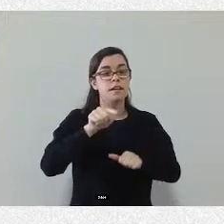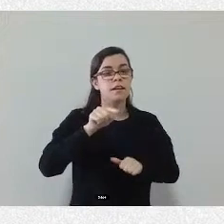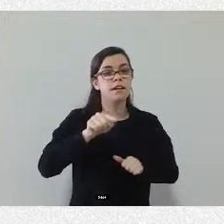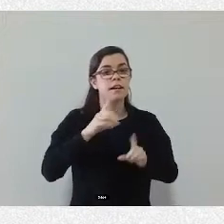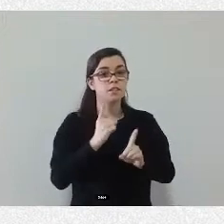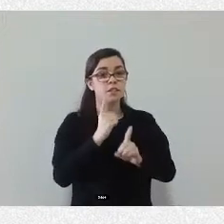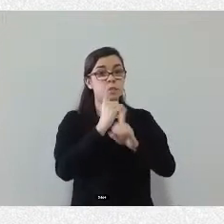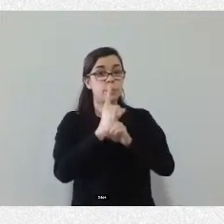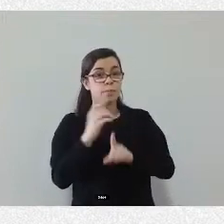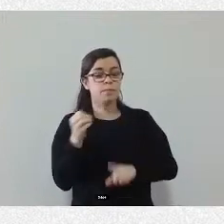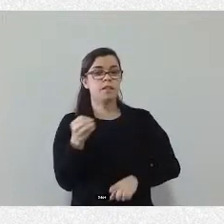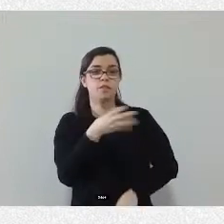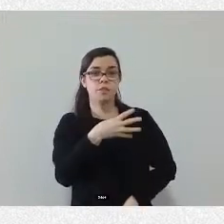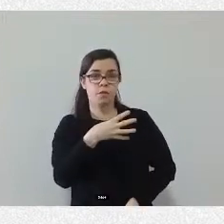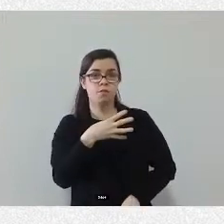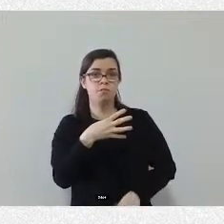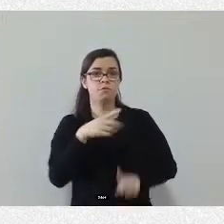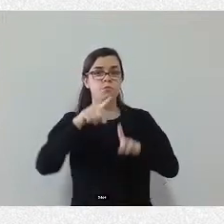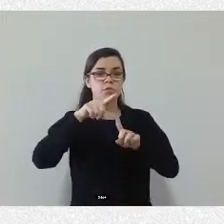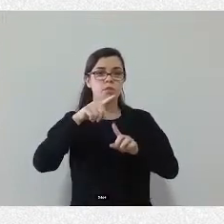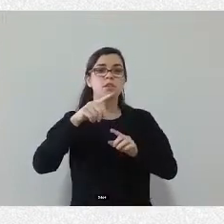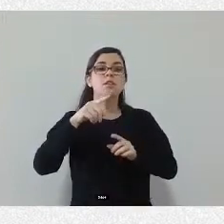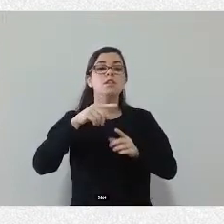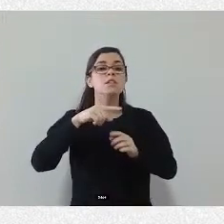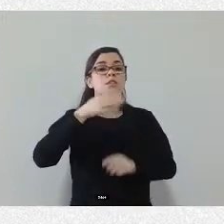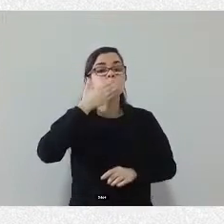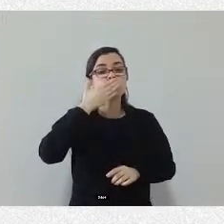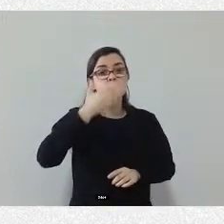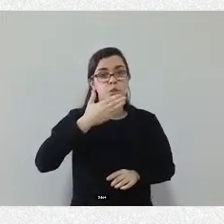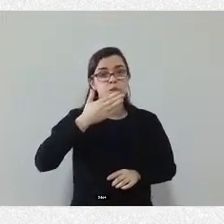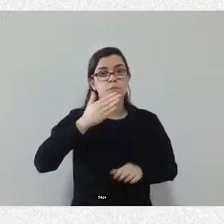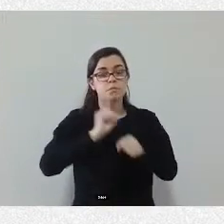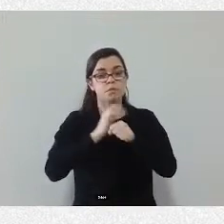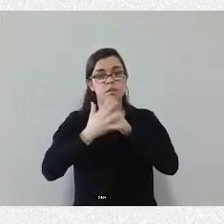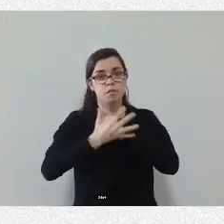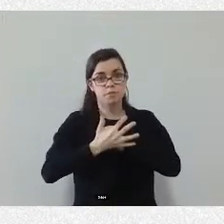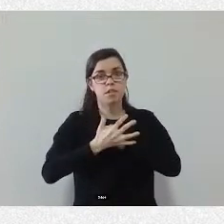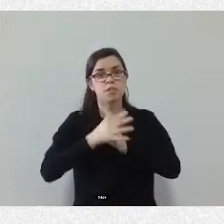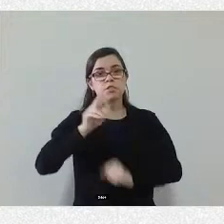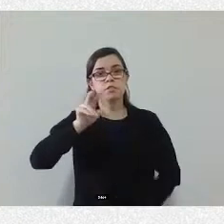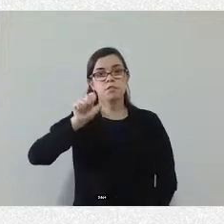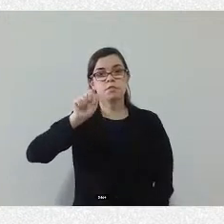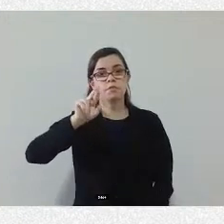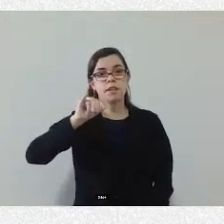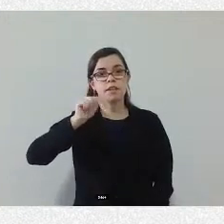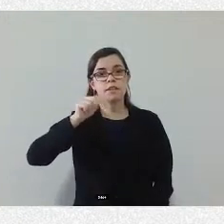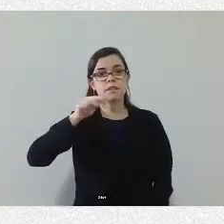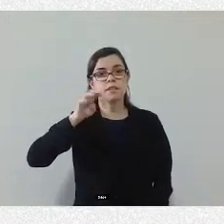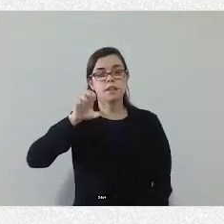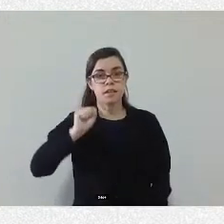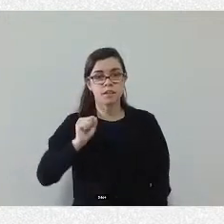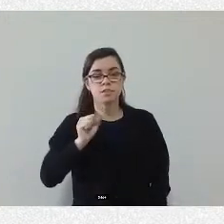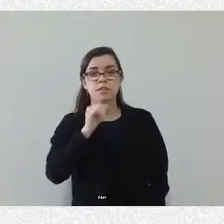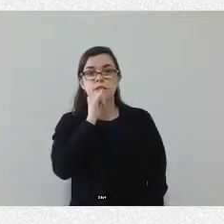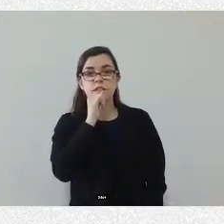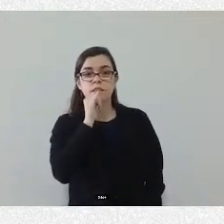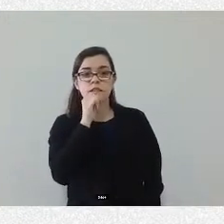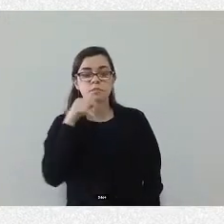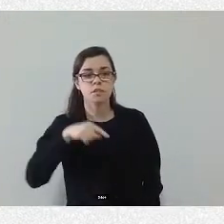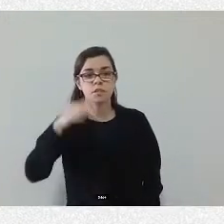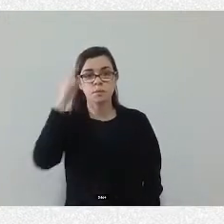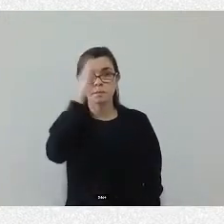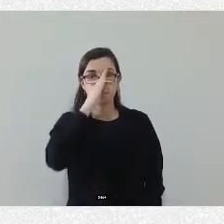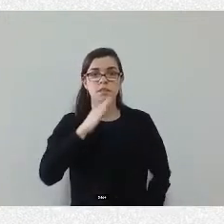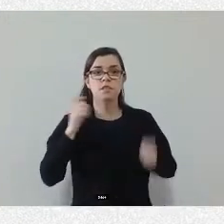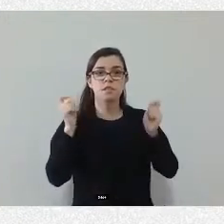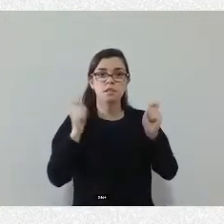Então, a gente vai conseguir dizer, em mundo real, nesse nosso contexto aqui do Brasil, né, a respeito da efetividade da